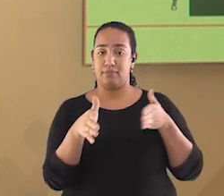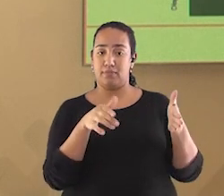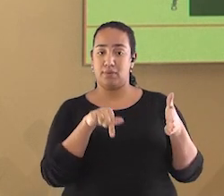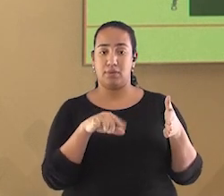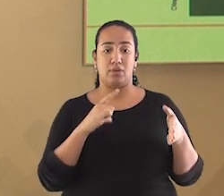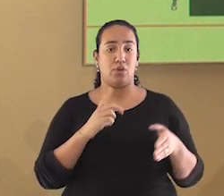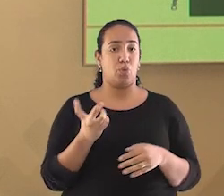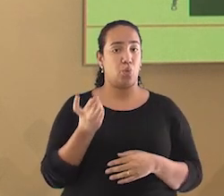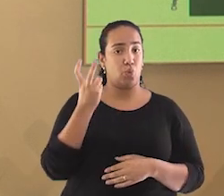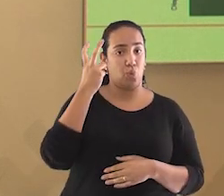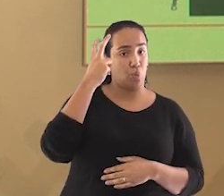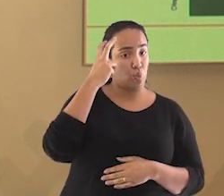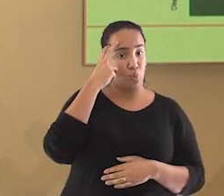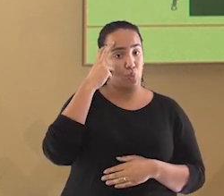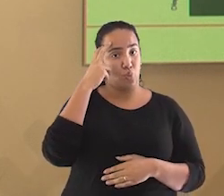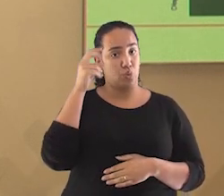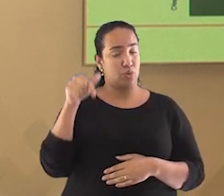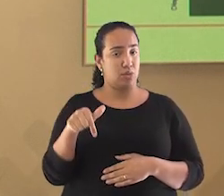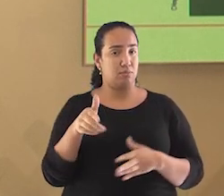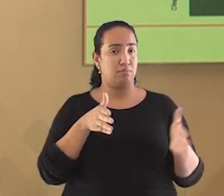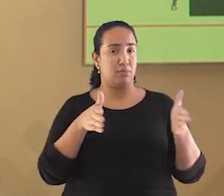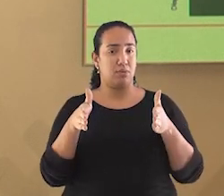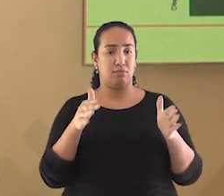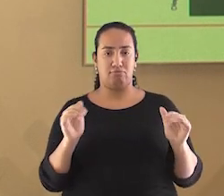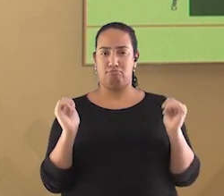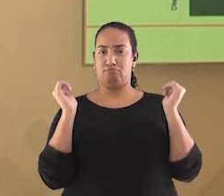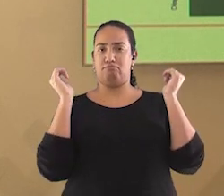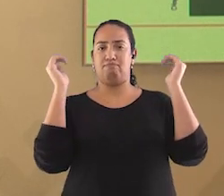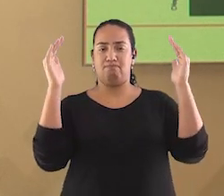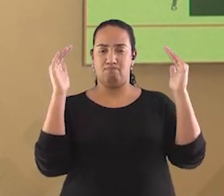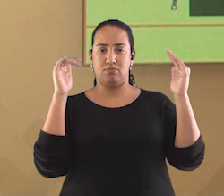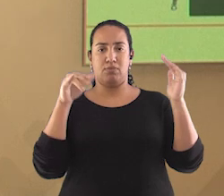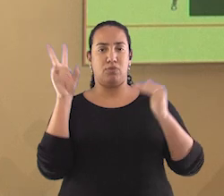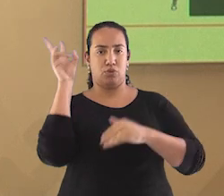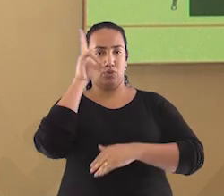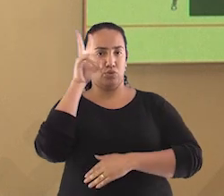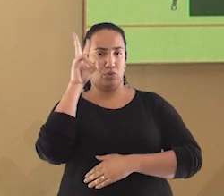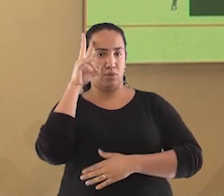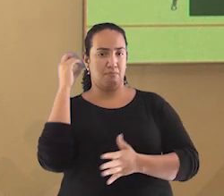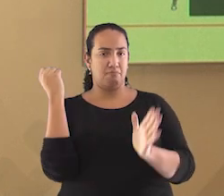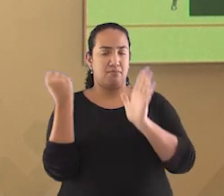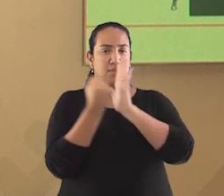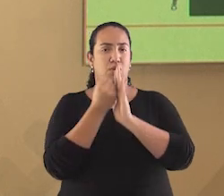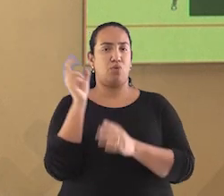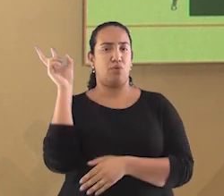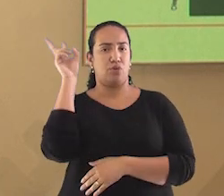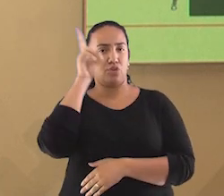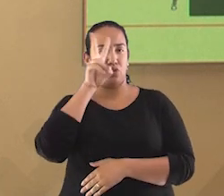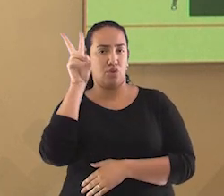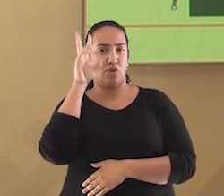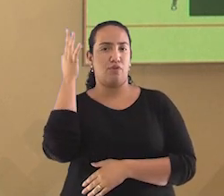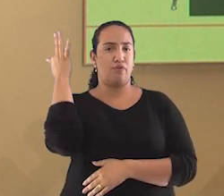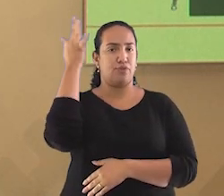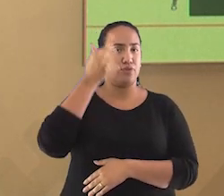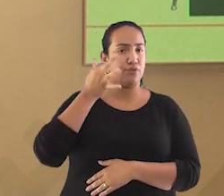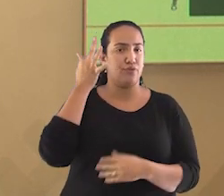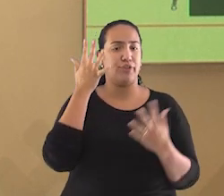a cultura, o auge do período clássico, aquele momento ali da história, filosofia, literatura,